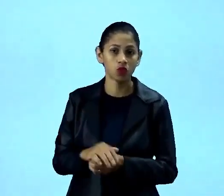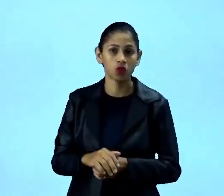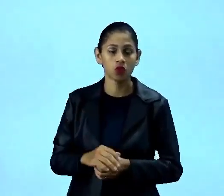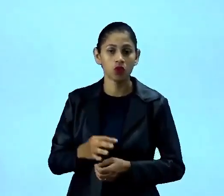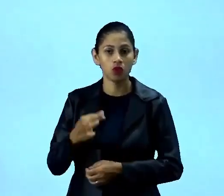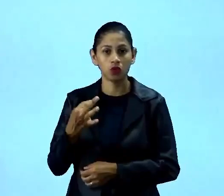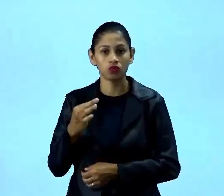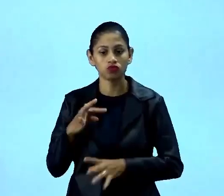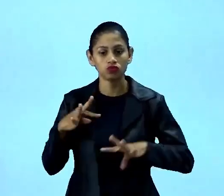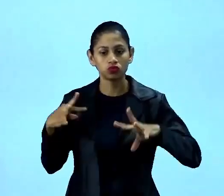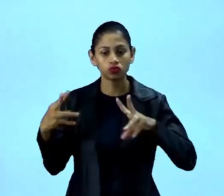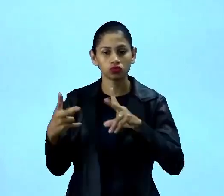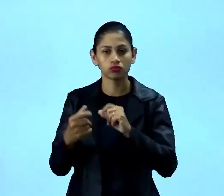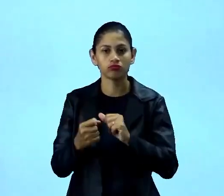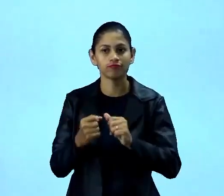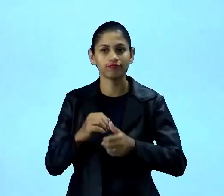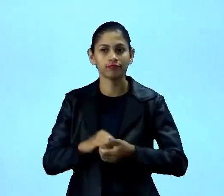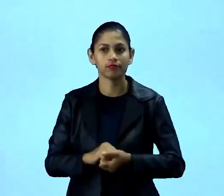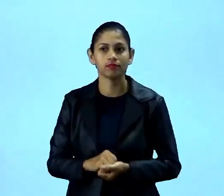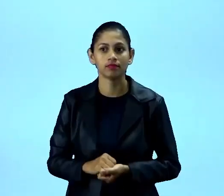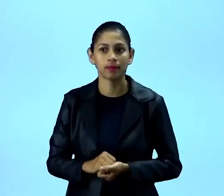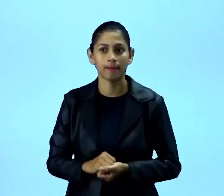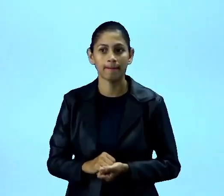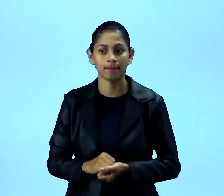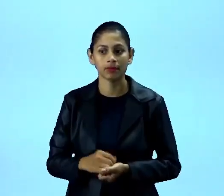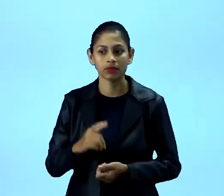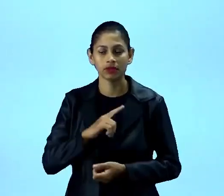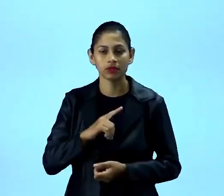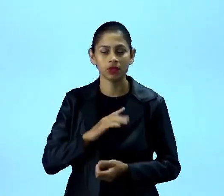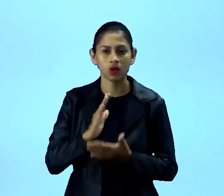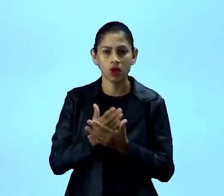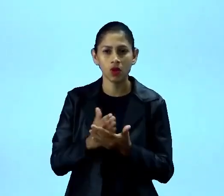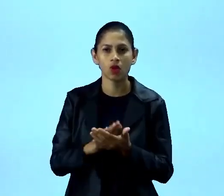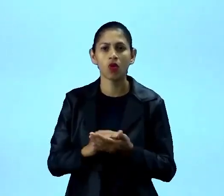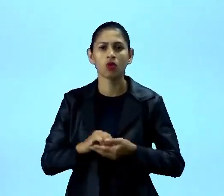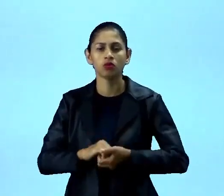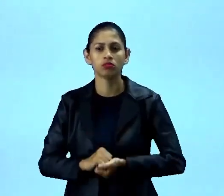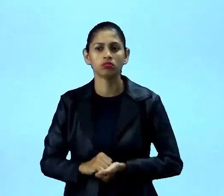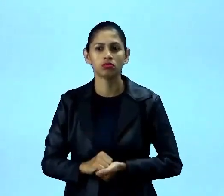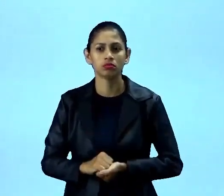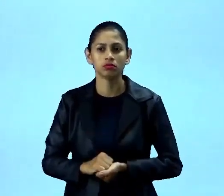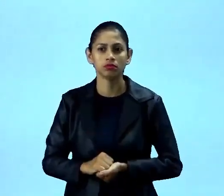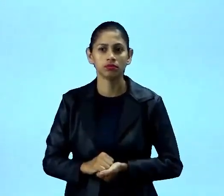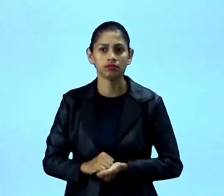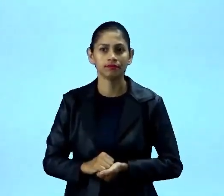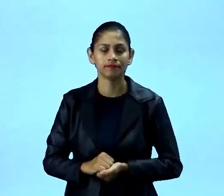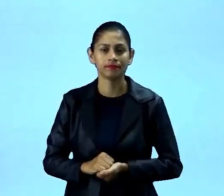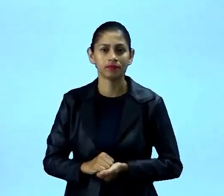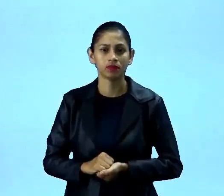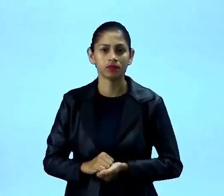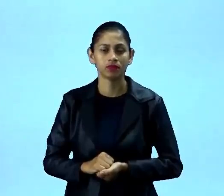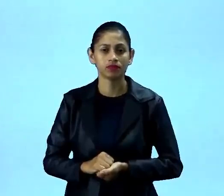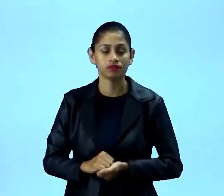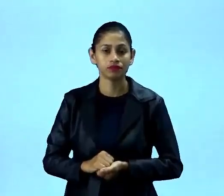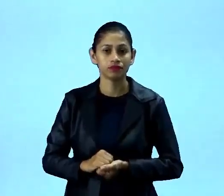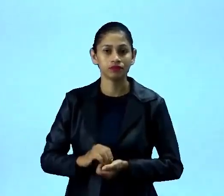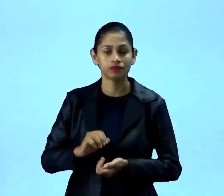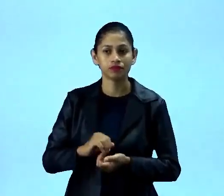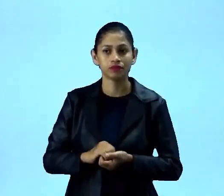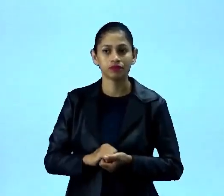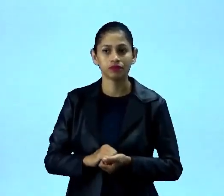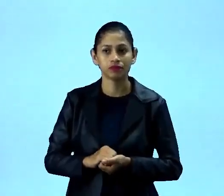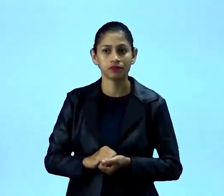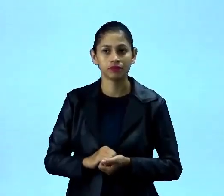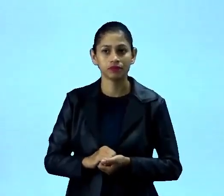né? A gente tem algumas ascendências totalitaristas, né? Expoentes aí no mundo moderno,